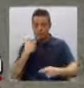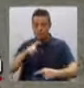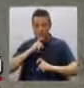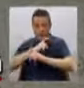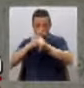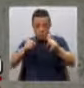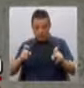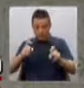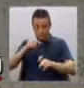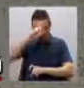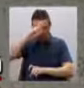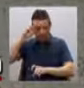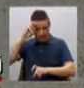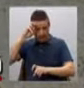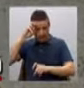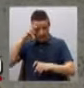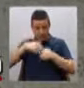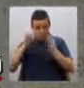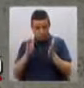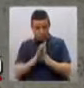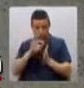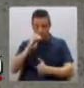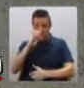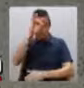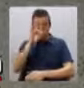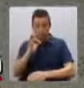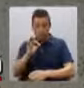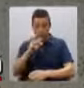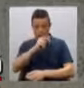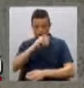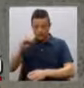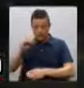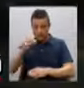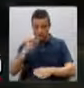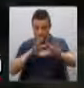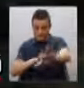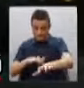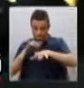grega. Para conseguir maioria absoluta, precisa de cerca de 40% dos 300 lugares do Parlamento.